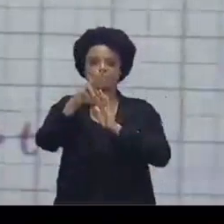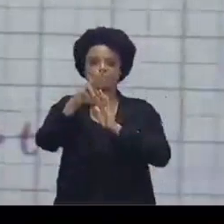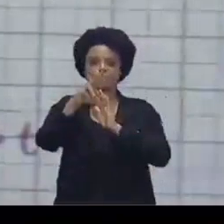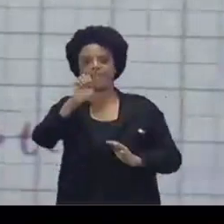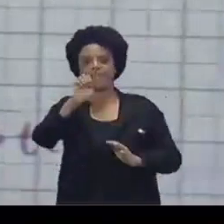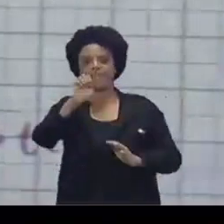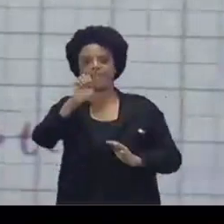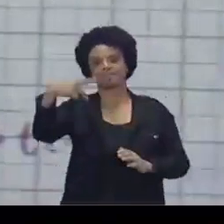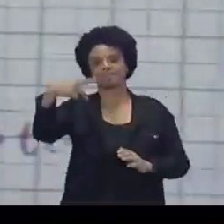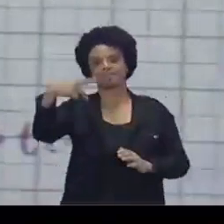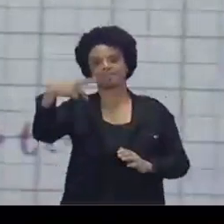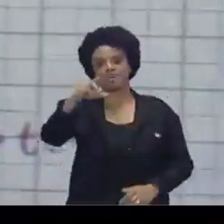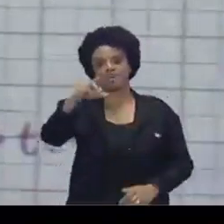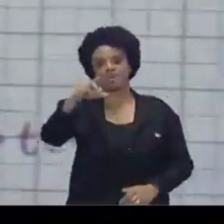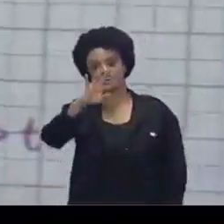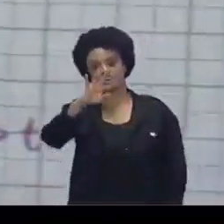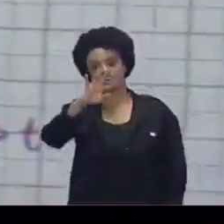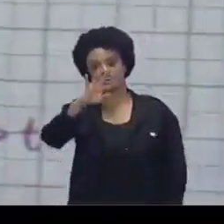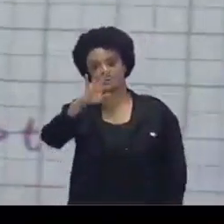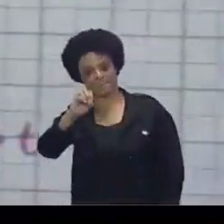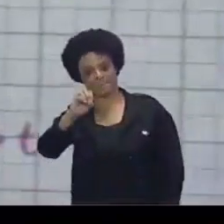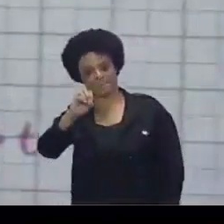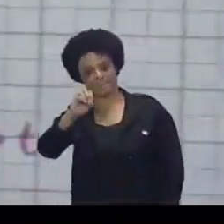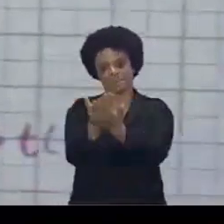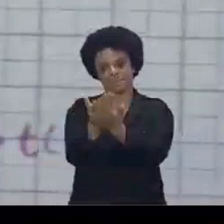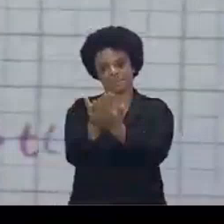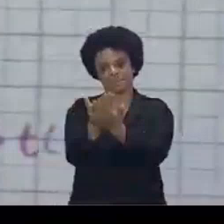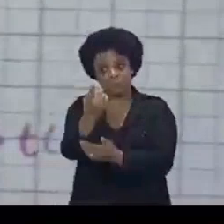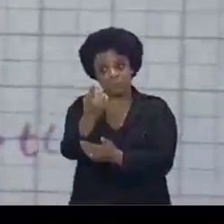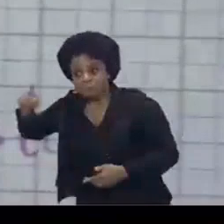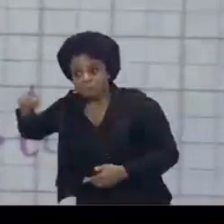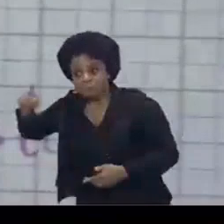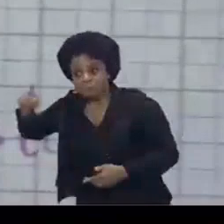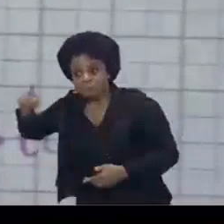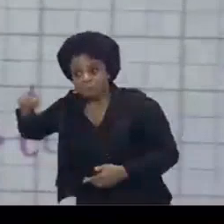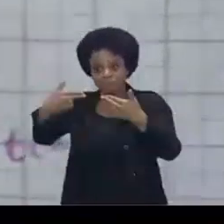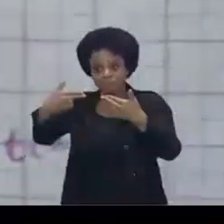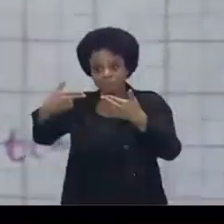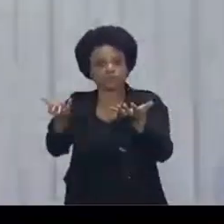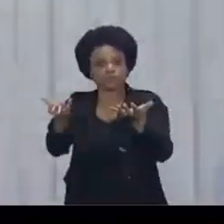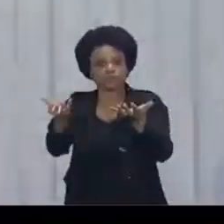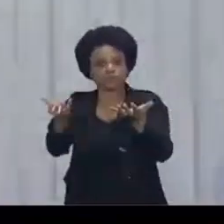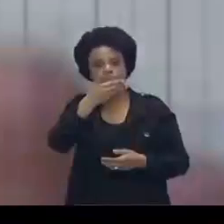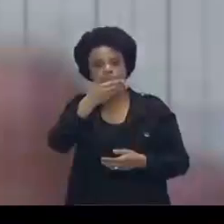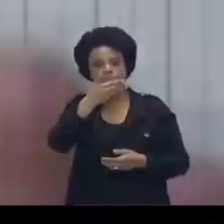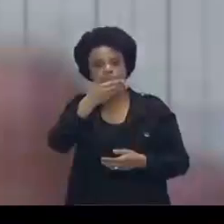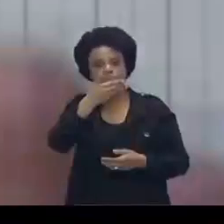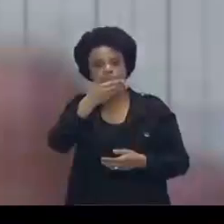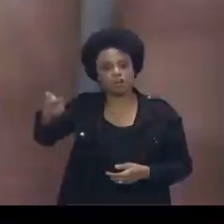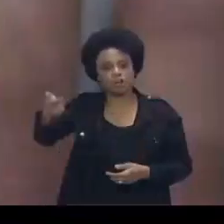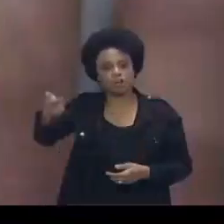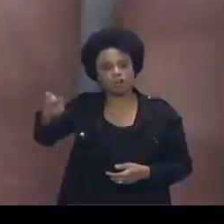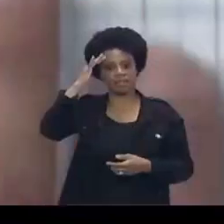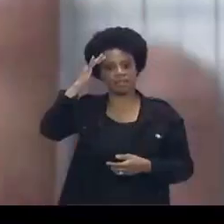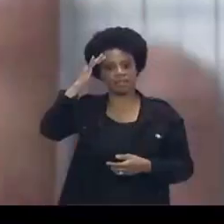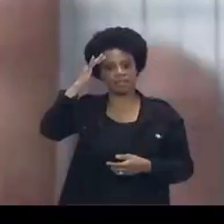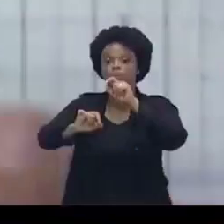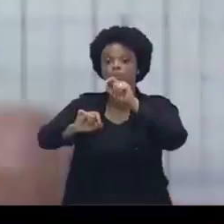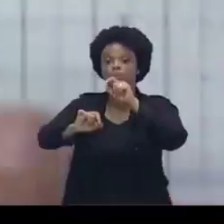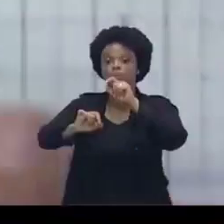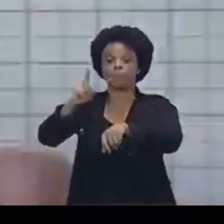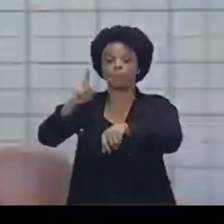roteiro de estudo. Uma outra situação que eu quero chamar graficamente para você entender é a situação quando você for plotar